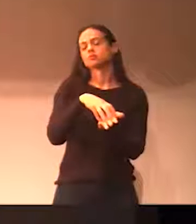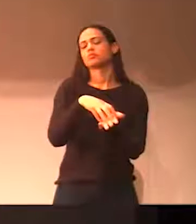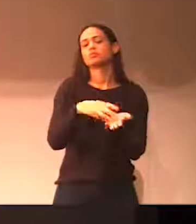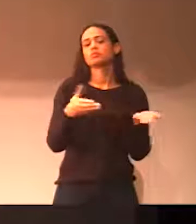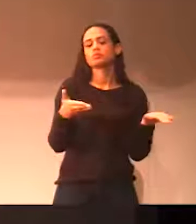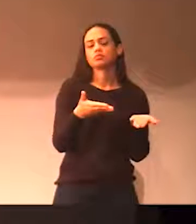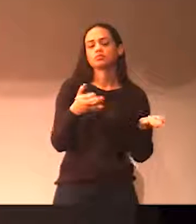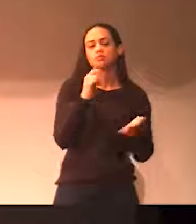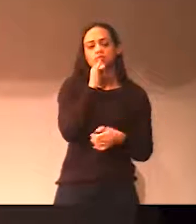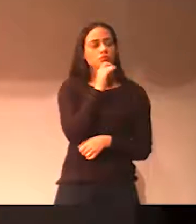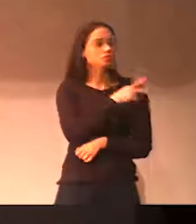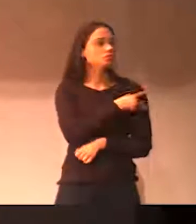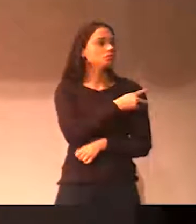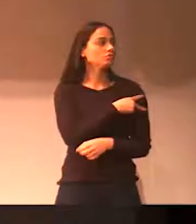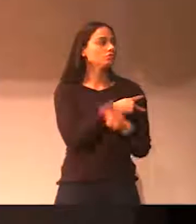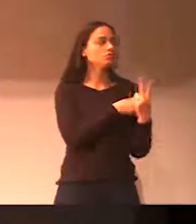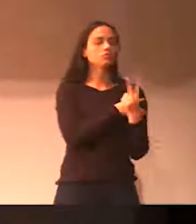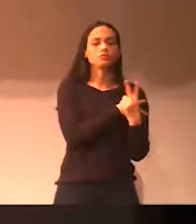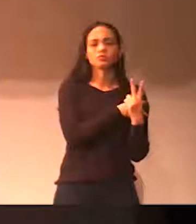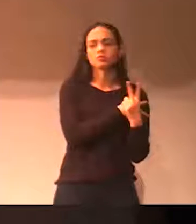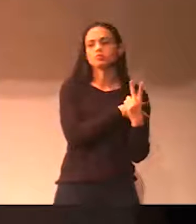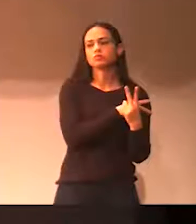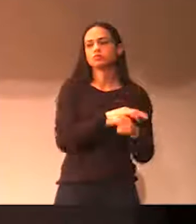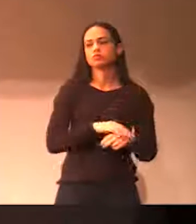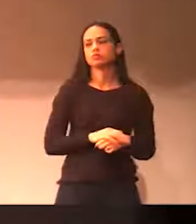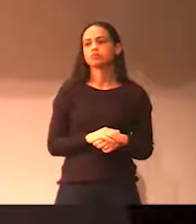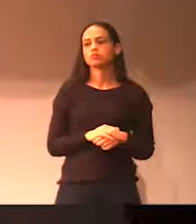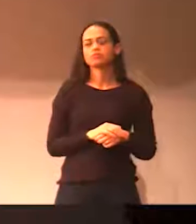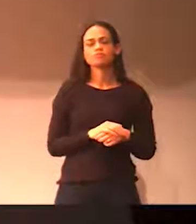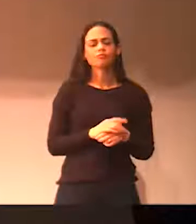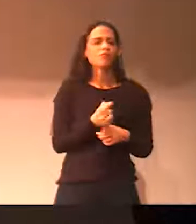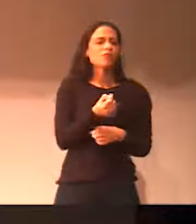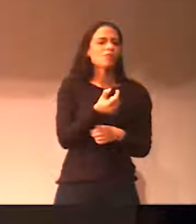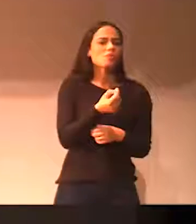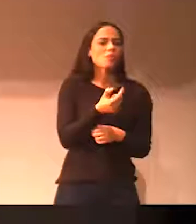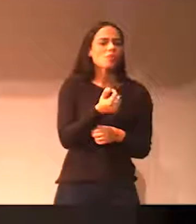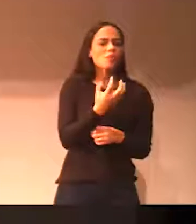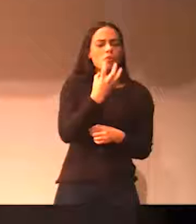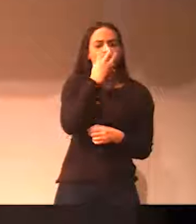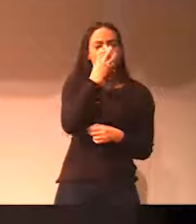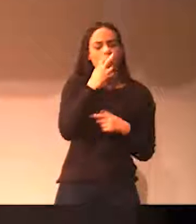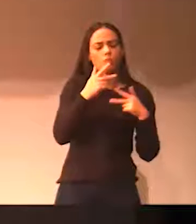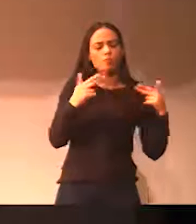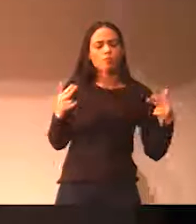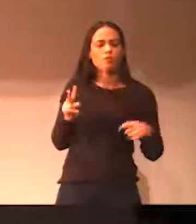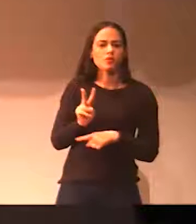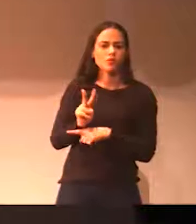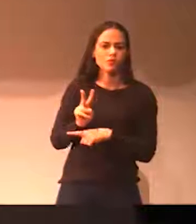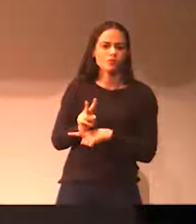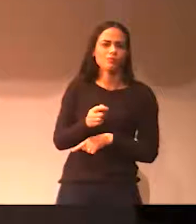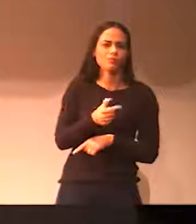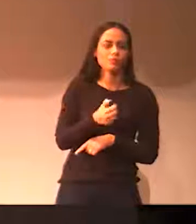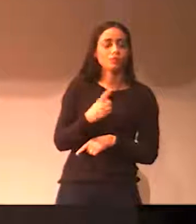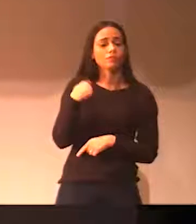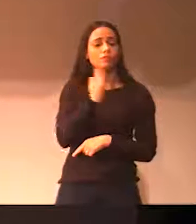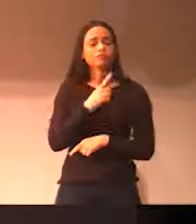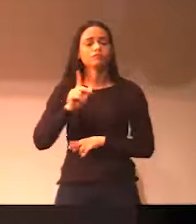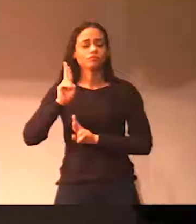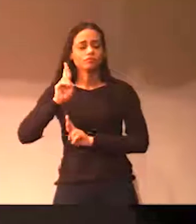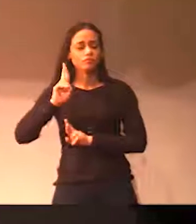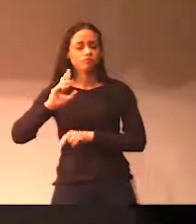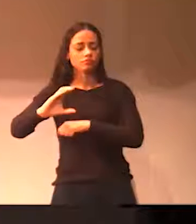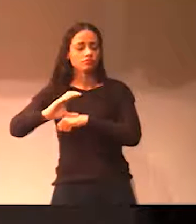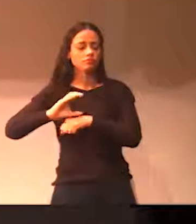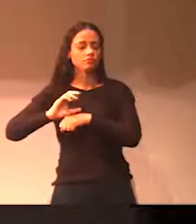que castrar animais. Então, nós não temos mão de obra para isso. E eu espero, sinceramente, que essa verba a gente consiga terceirizar